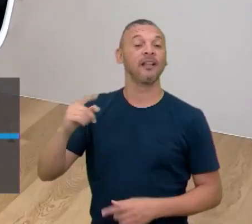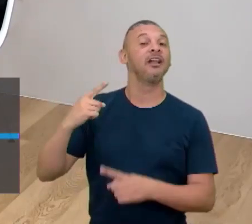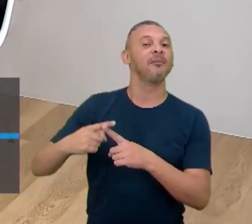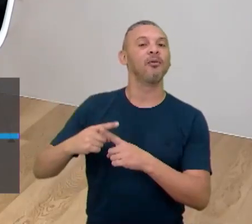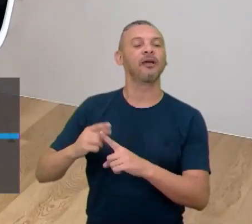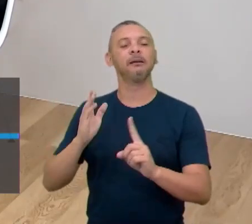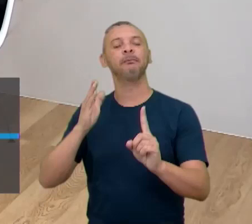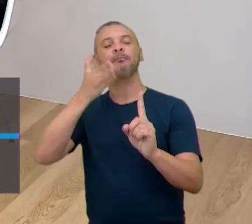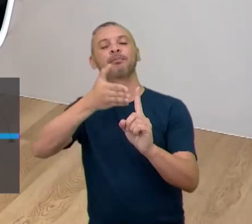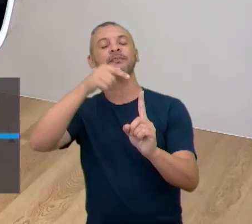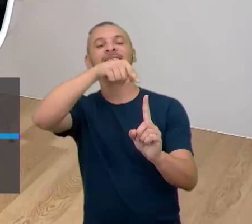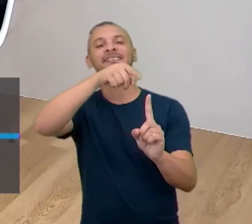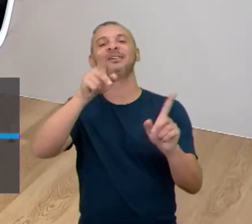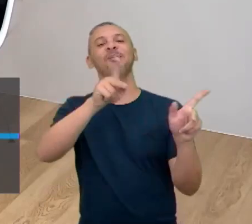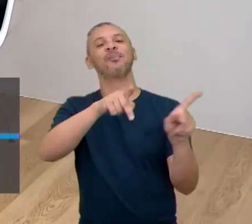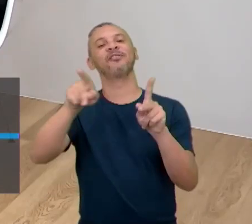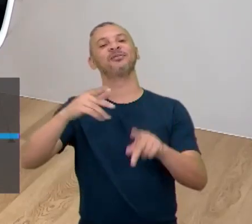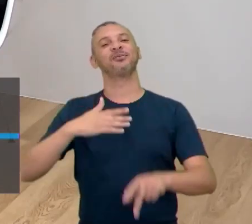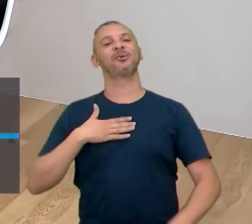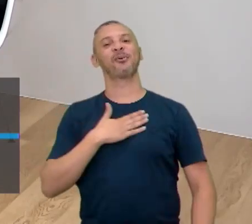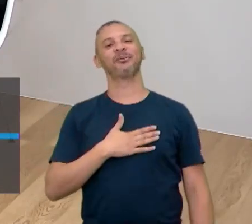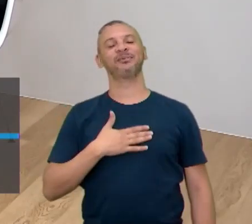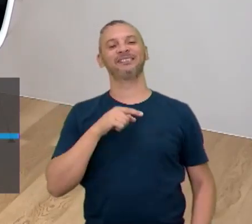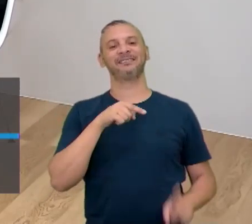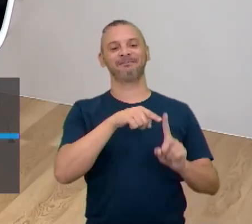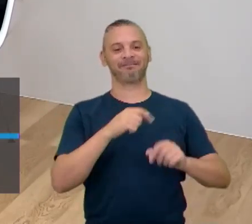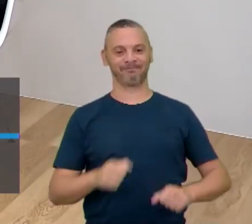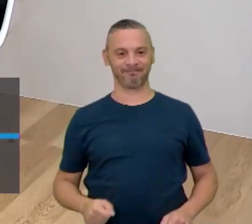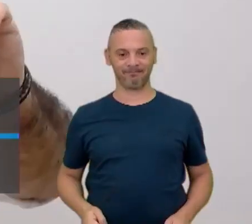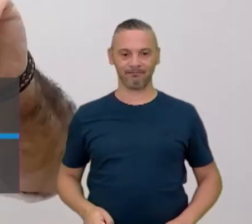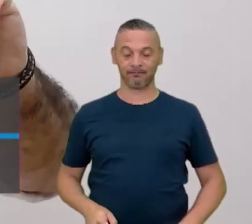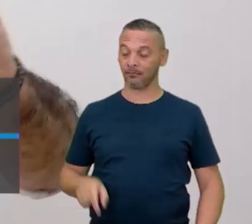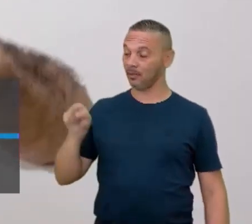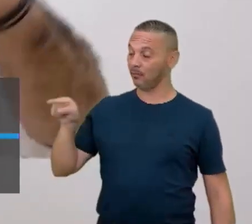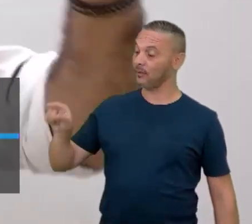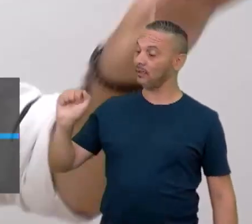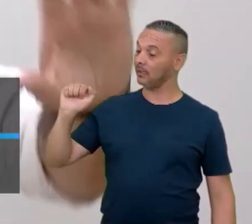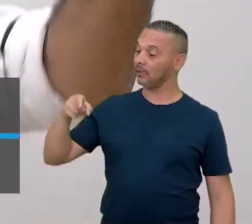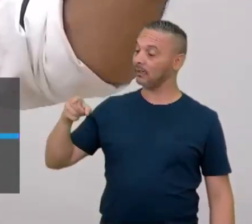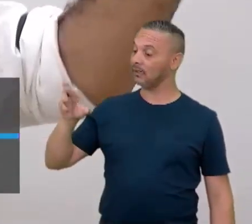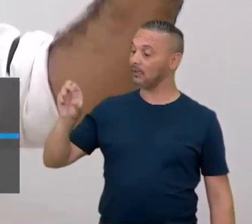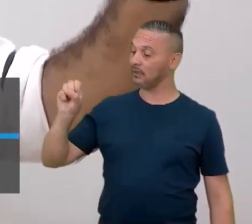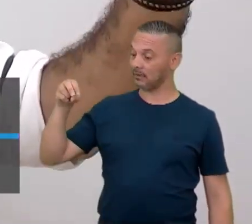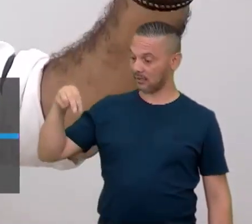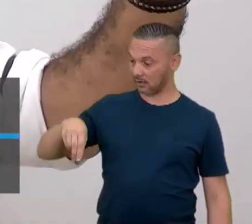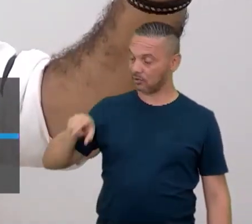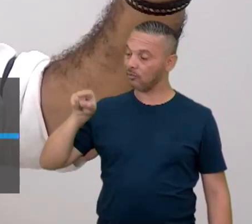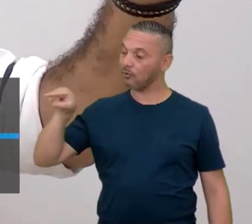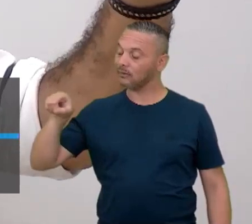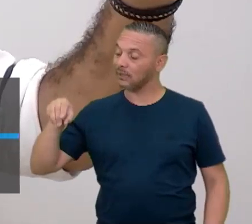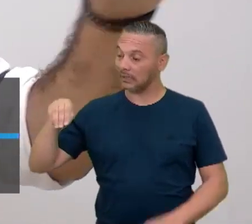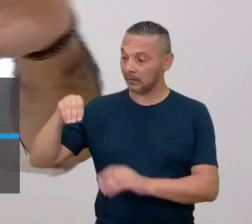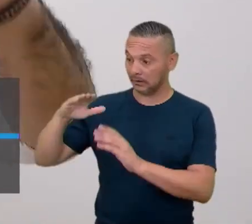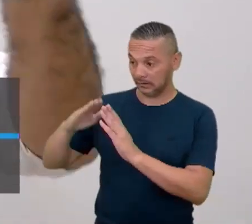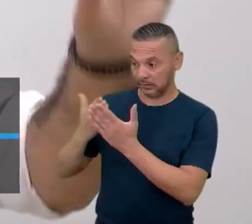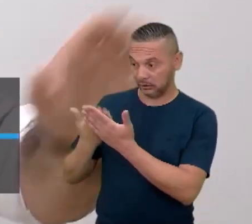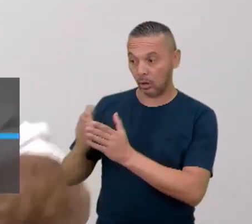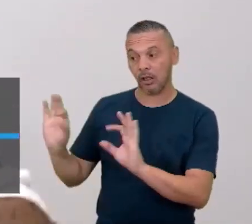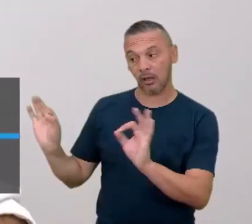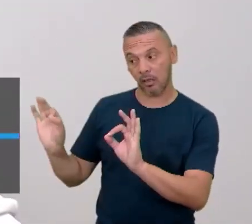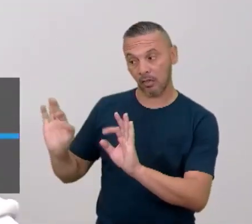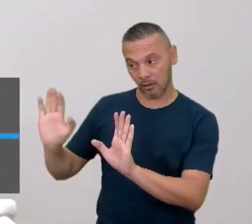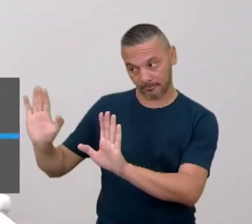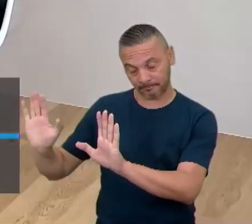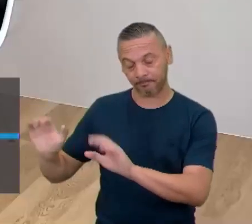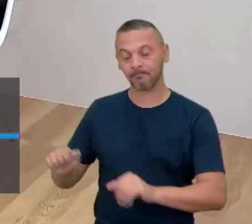determinado professor. Na lata. Tirando o mundo da escola agora, não Sim, pode usar sim. um